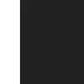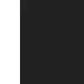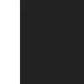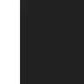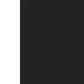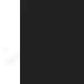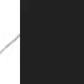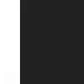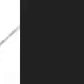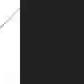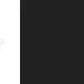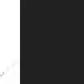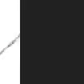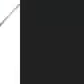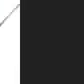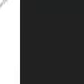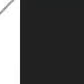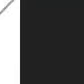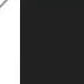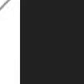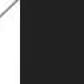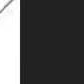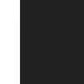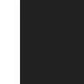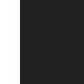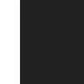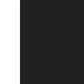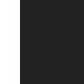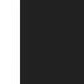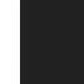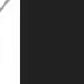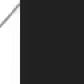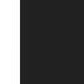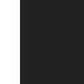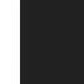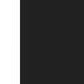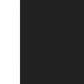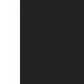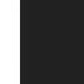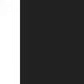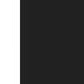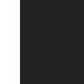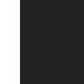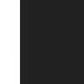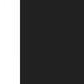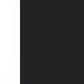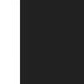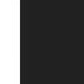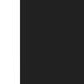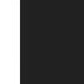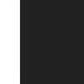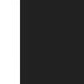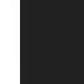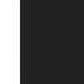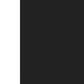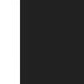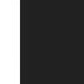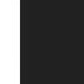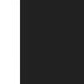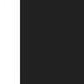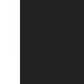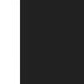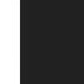vocês assistirem hoje a live do sindicato. Eu sei que vocês estão aqui e a live já está acontecendo. Agora a gente não consegue te ouvir, temos lá só para você saber.